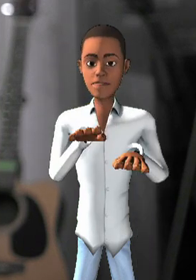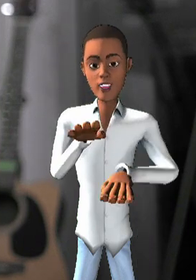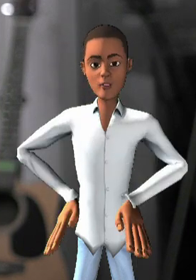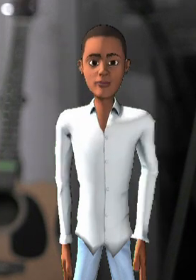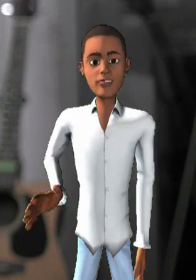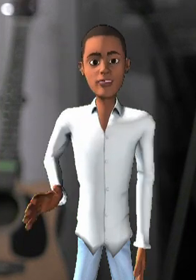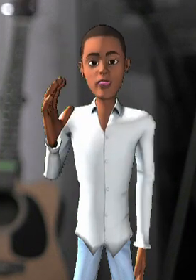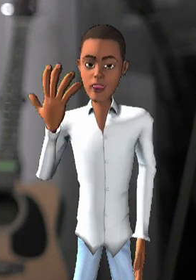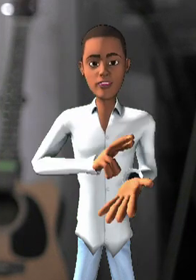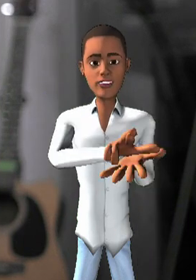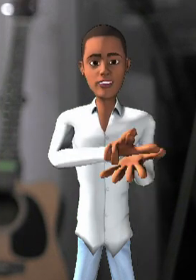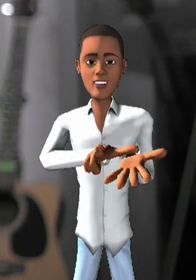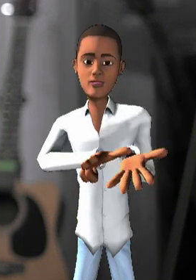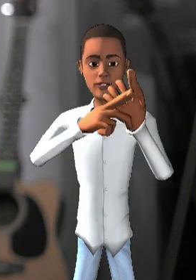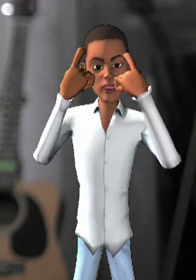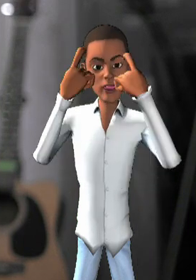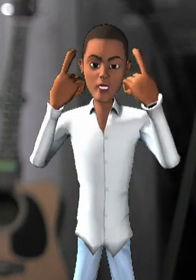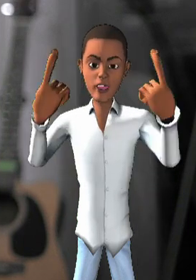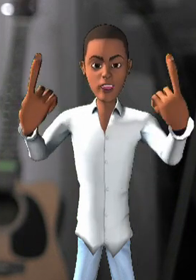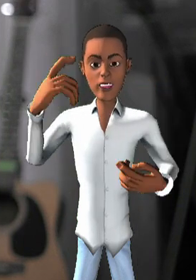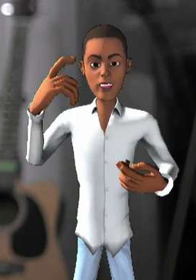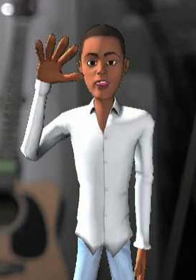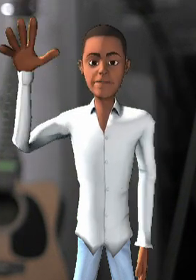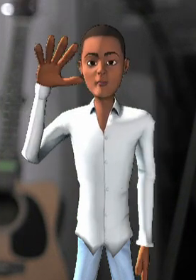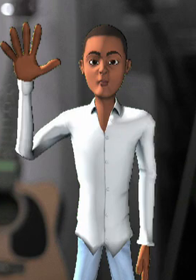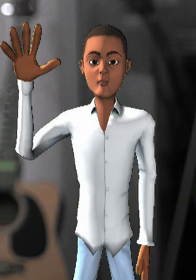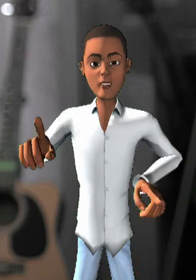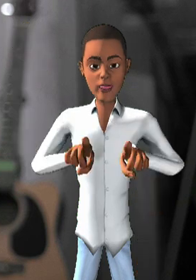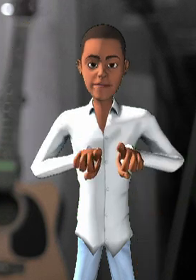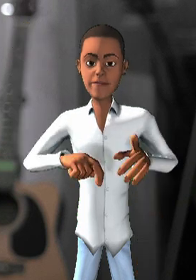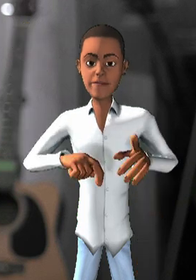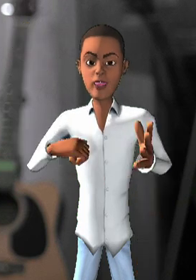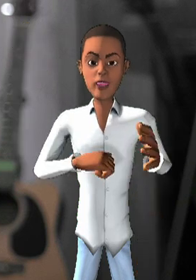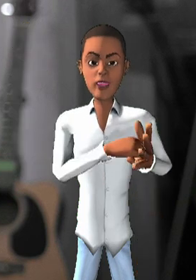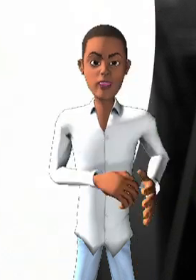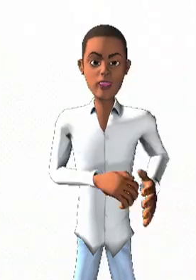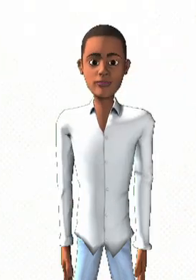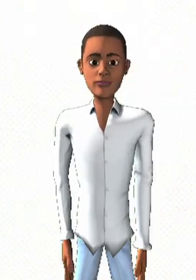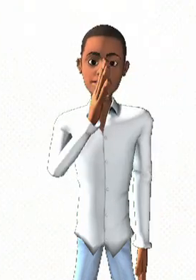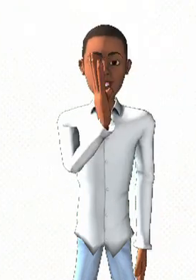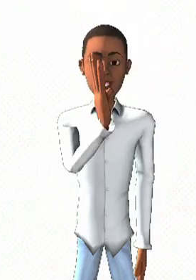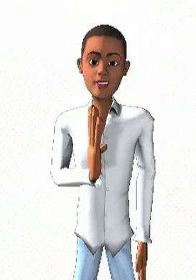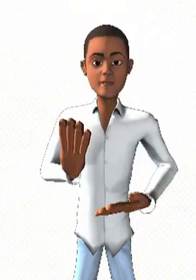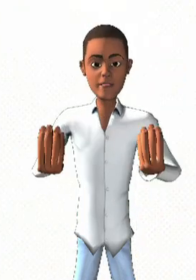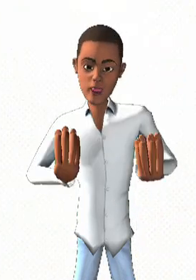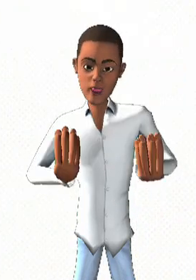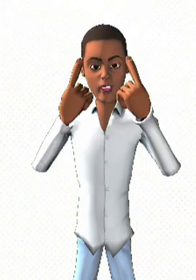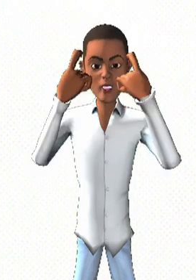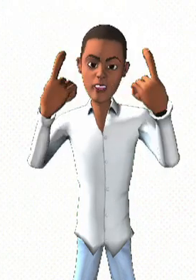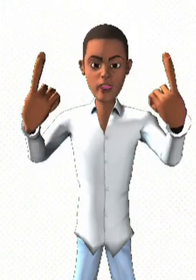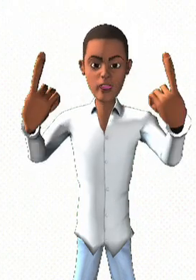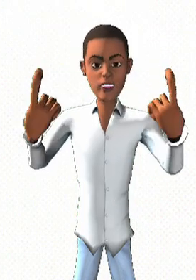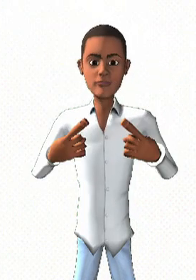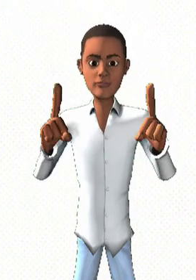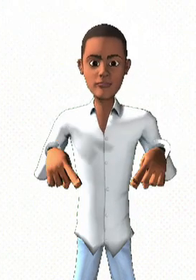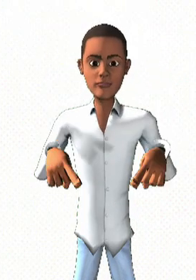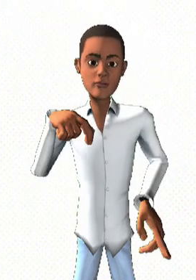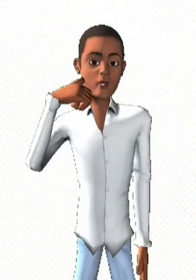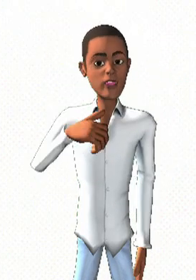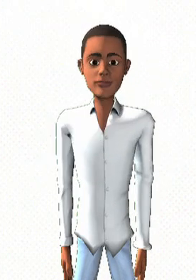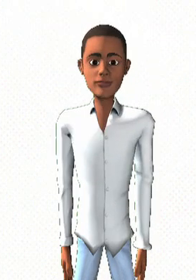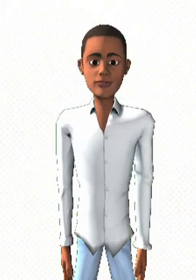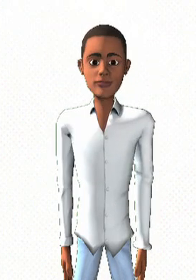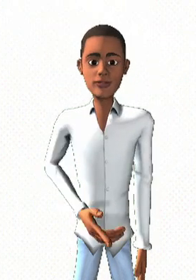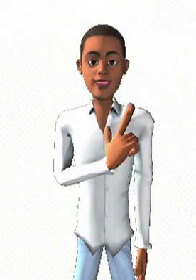inferioridade, existem uma série de violências, tanto simbólicas como físicas. A violência contra a mulher ainda está muito presente no